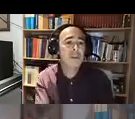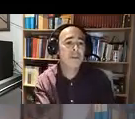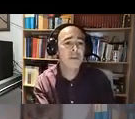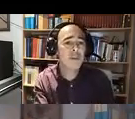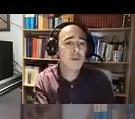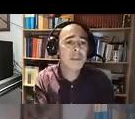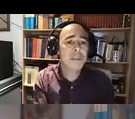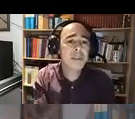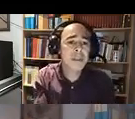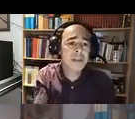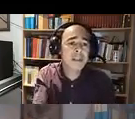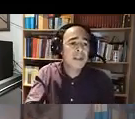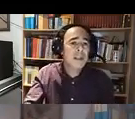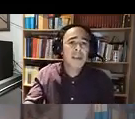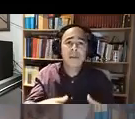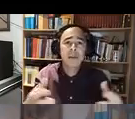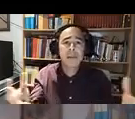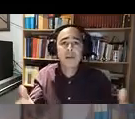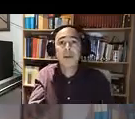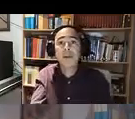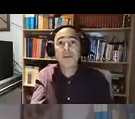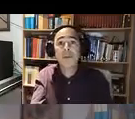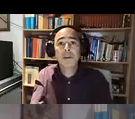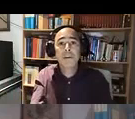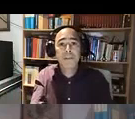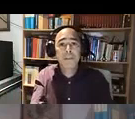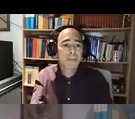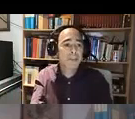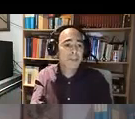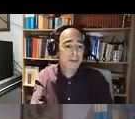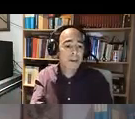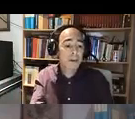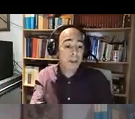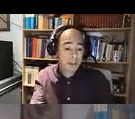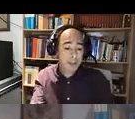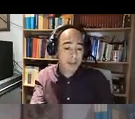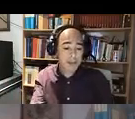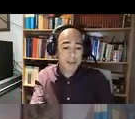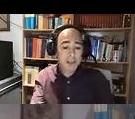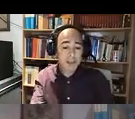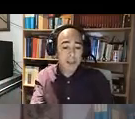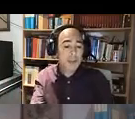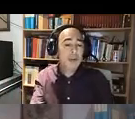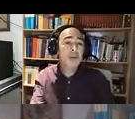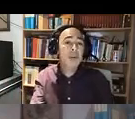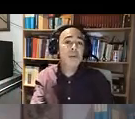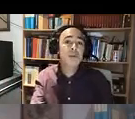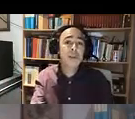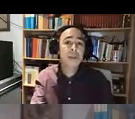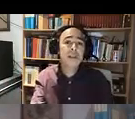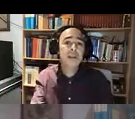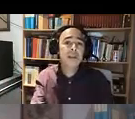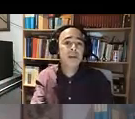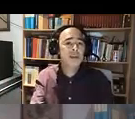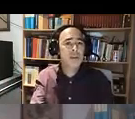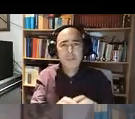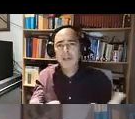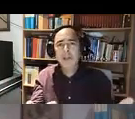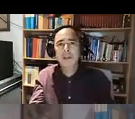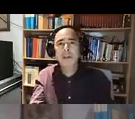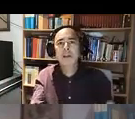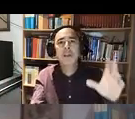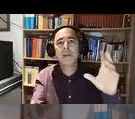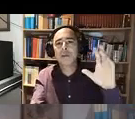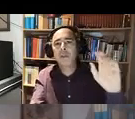pedido forma cómoda pela internet e o telefone também exato em 48 horas os tipos de entrega